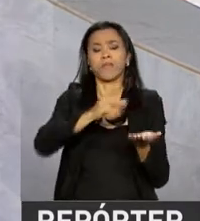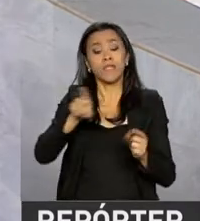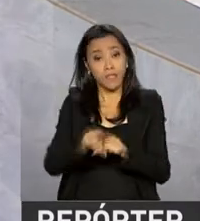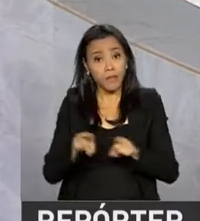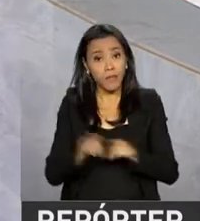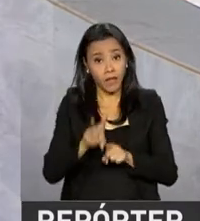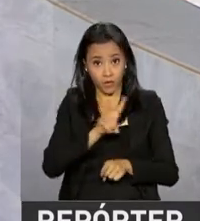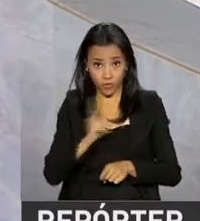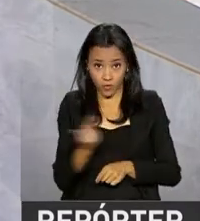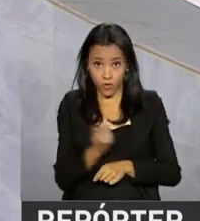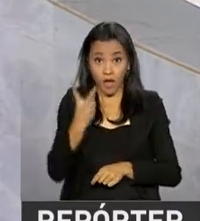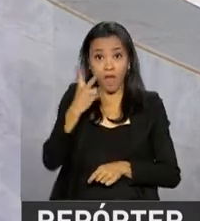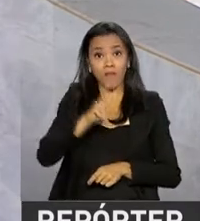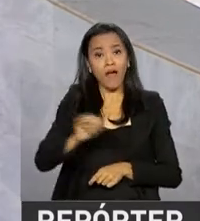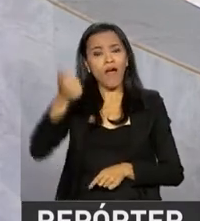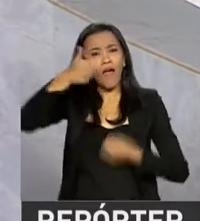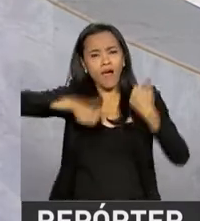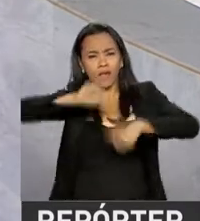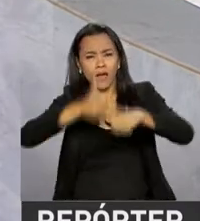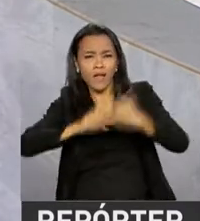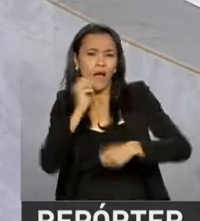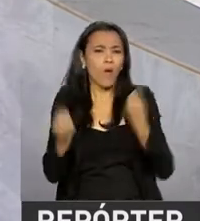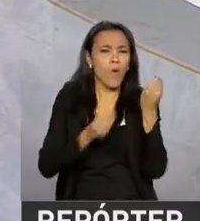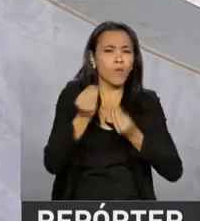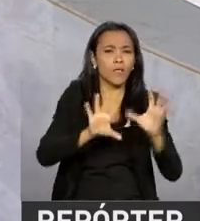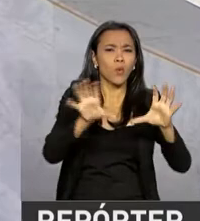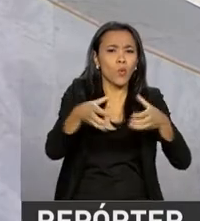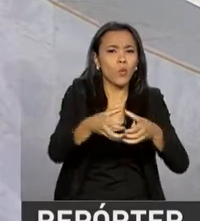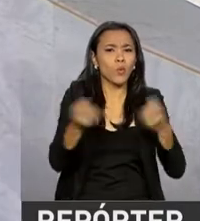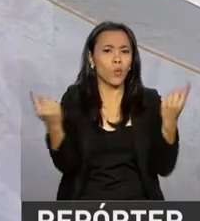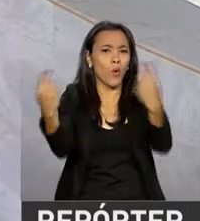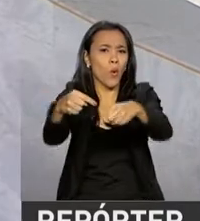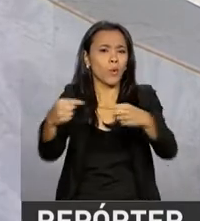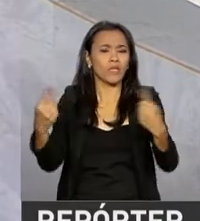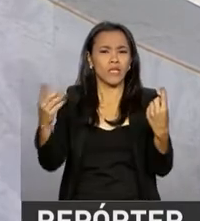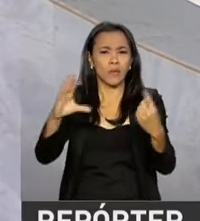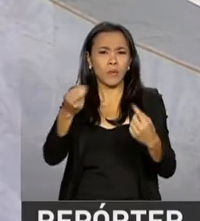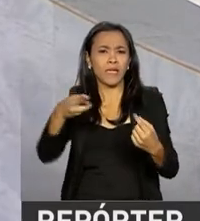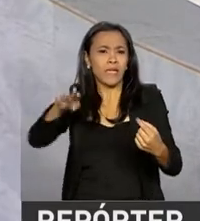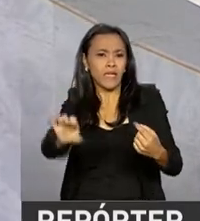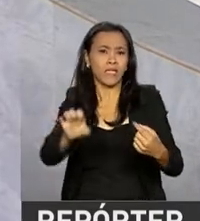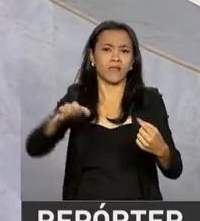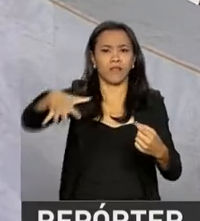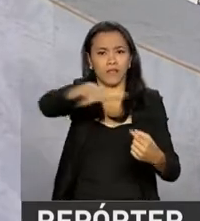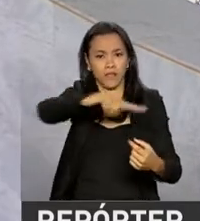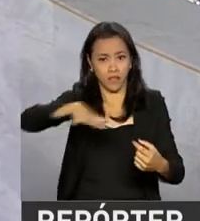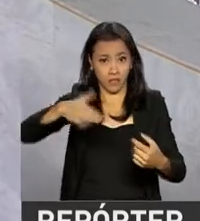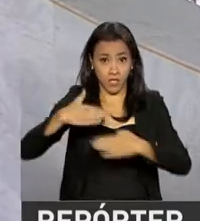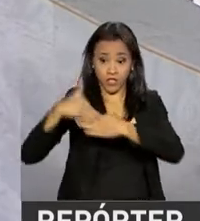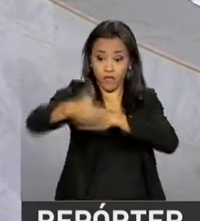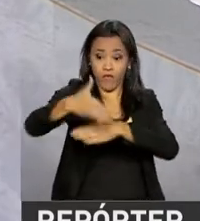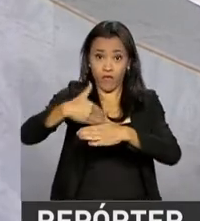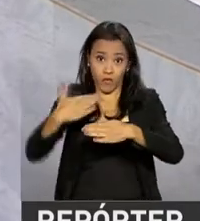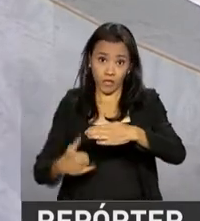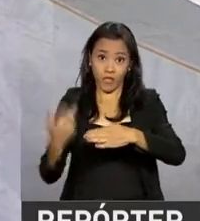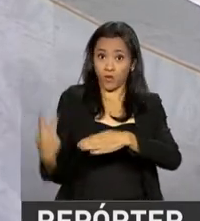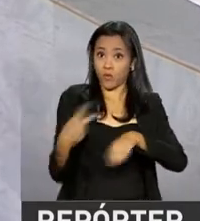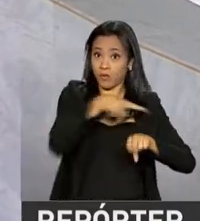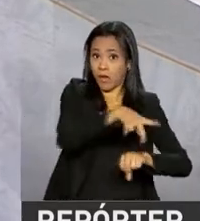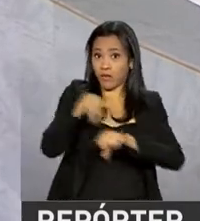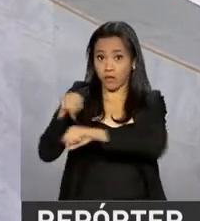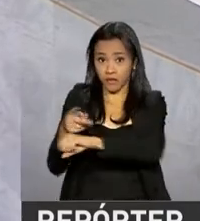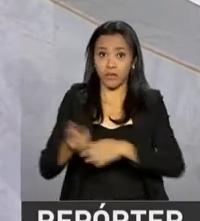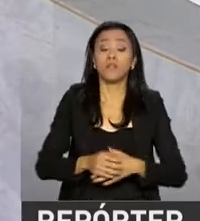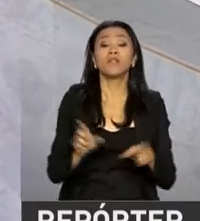as operações de combate ao crime organizado realizadas na região de fronteira além de discutir